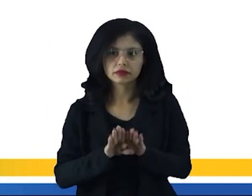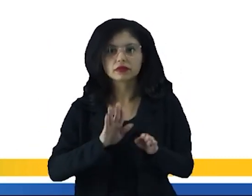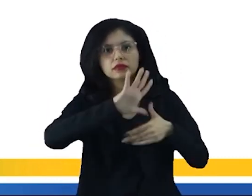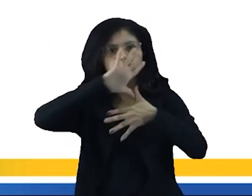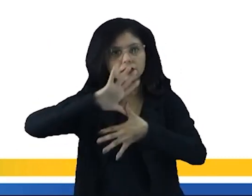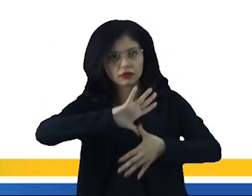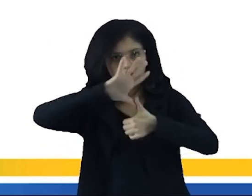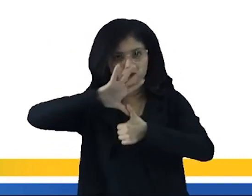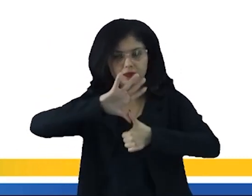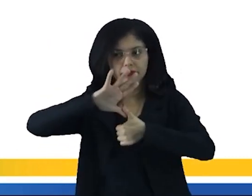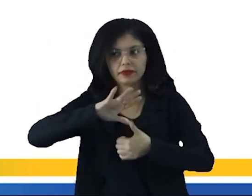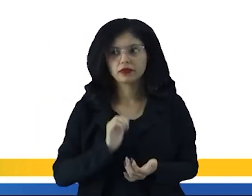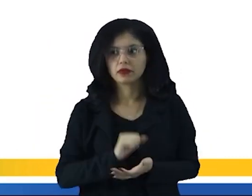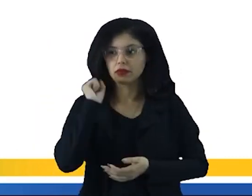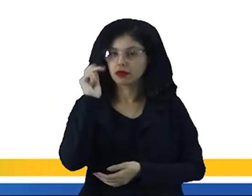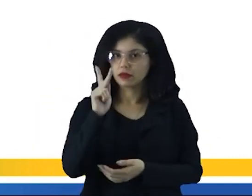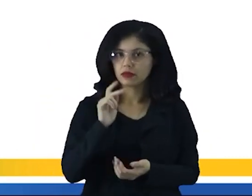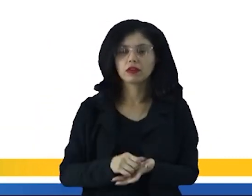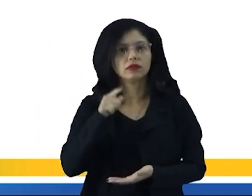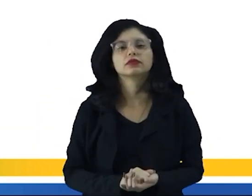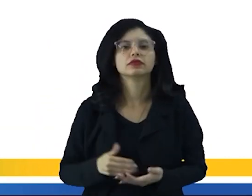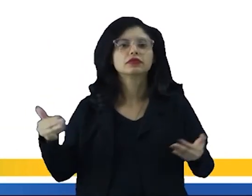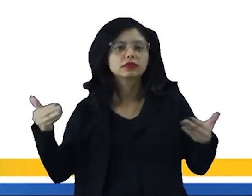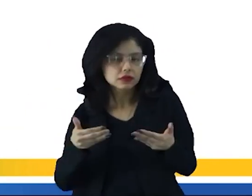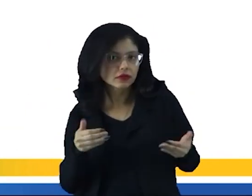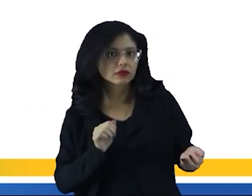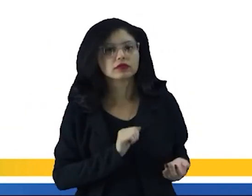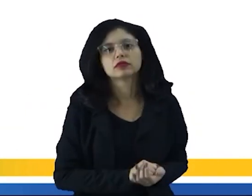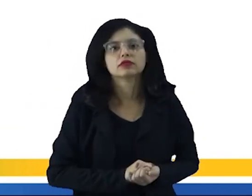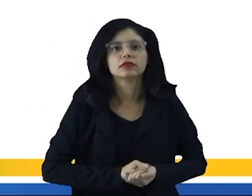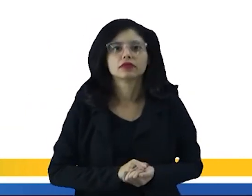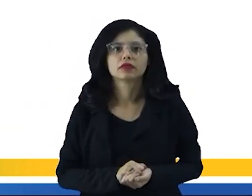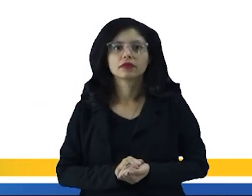América do Sul, ok? Você sabia?